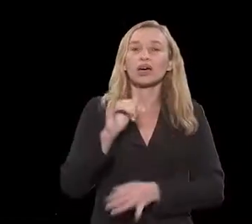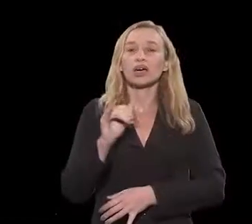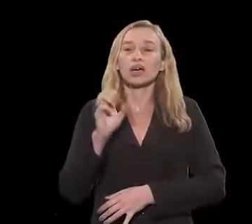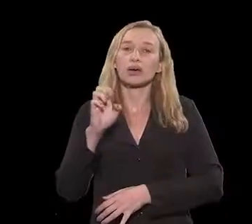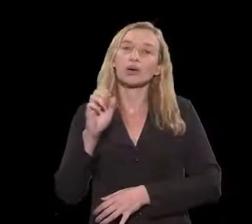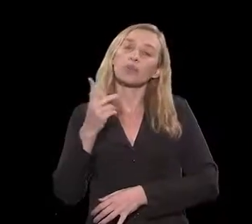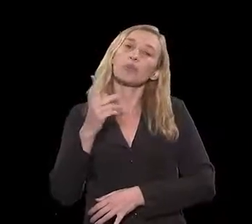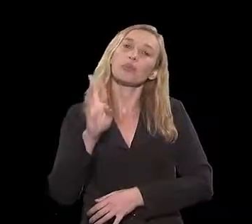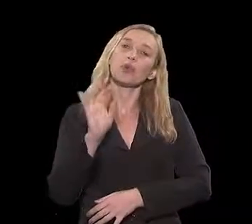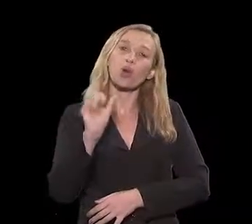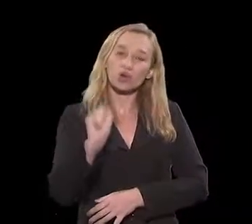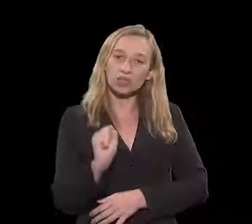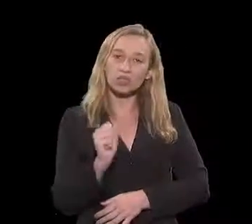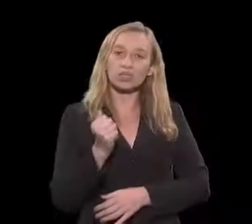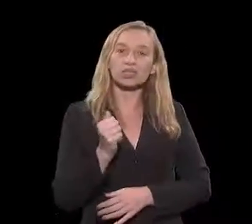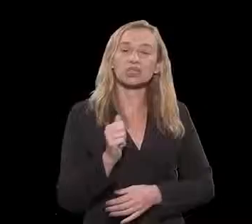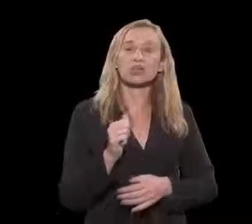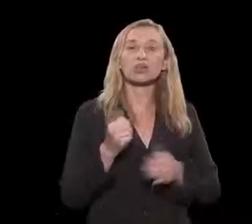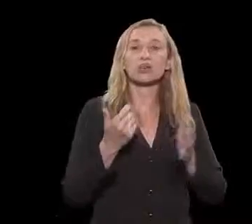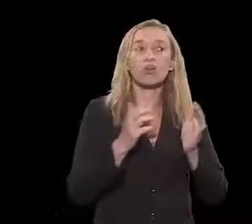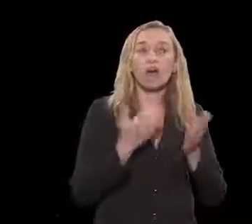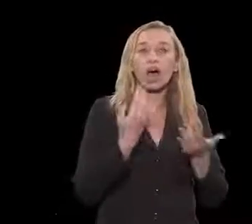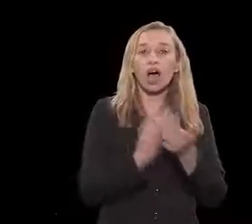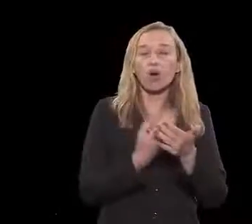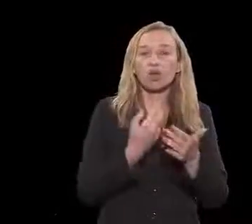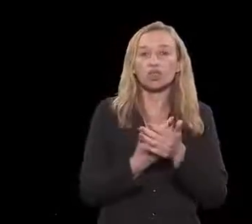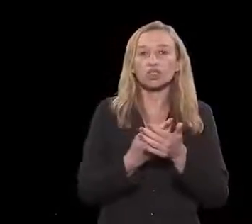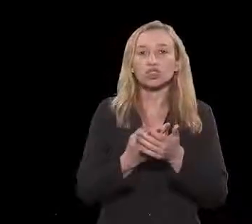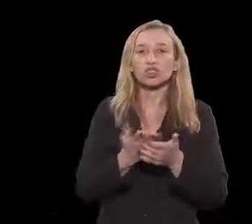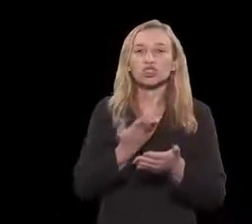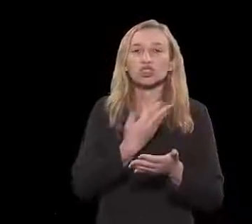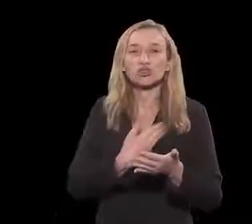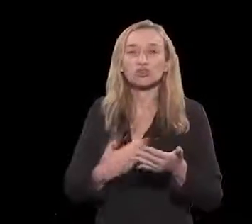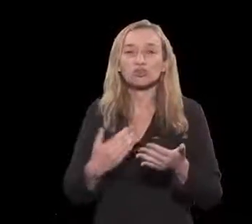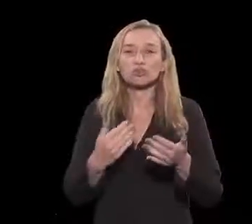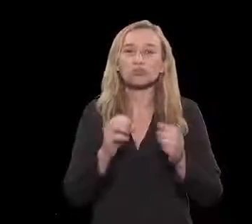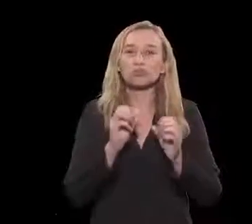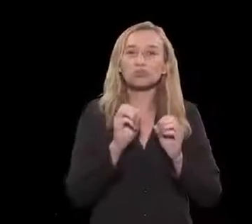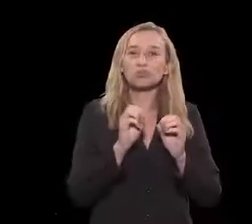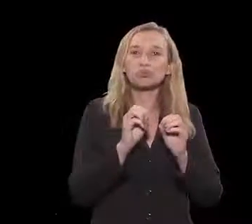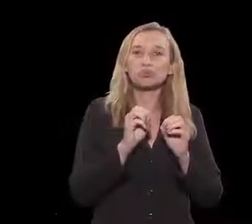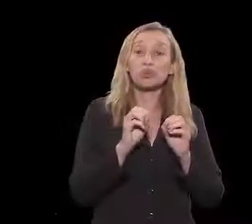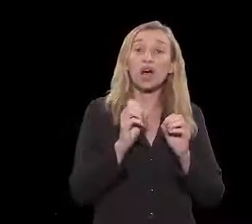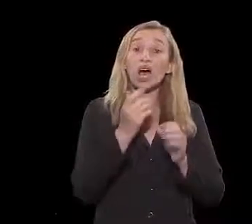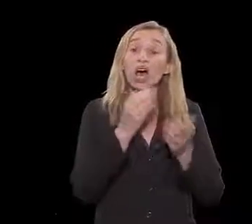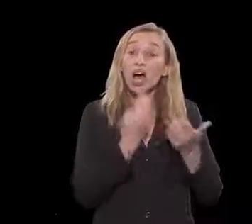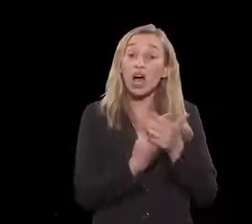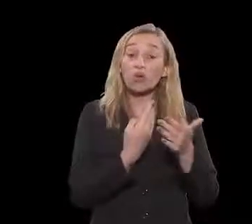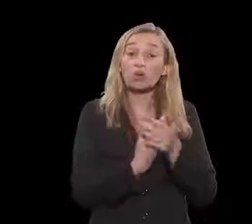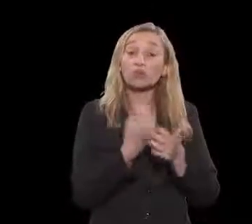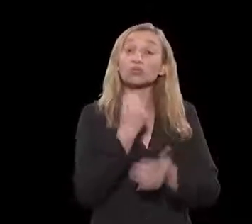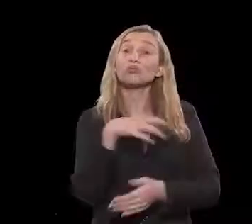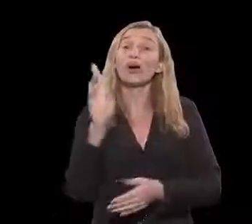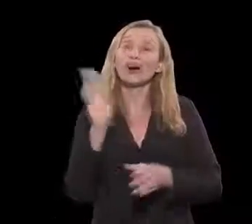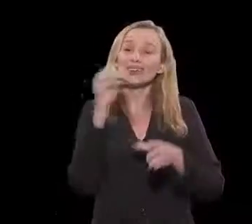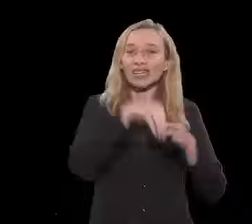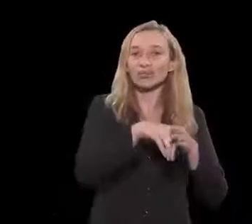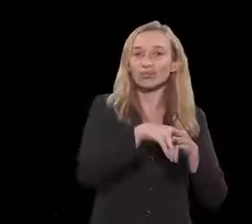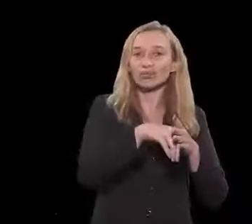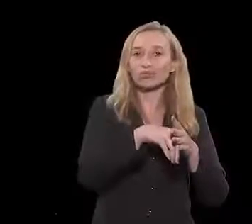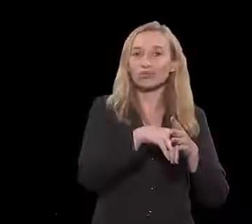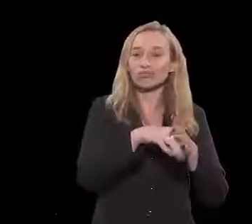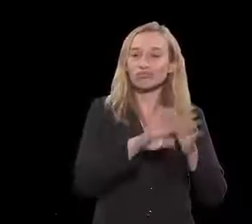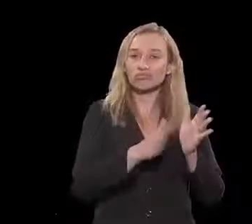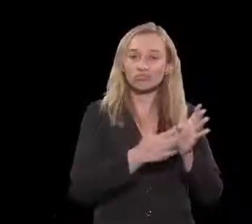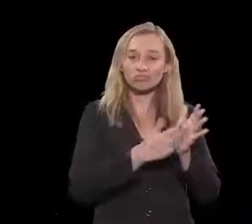né, na verdade, são aulas públicas, sabe? Essa coisa de aulas públicas num bar. E que também, assim, a gente não está